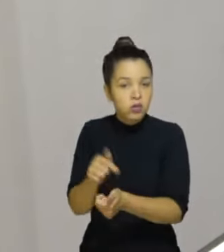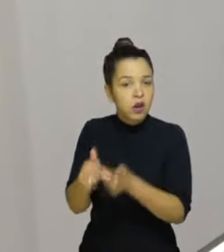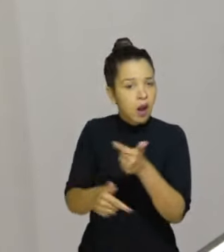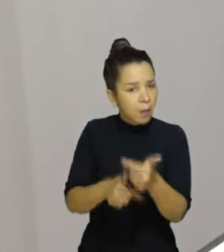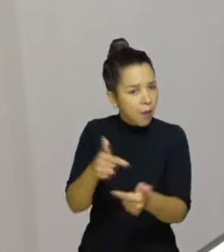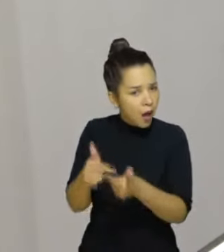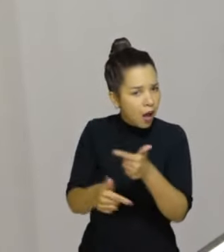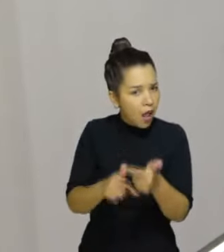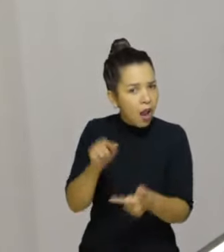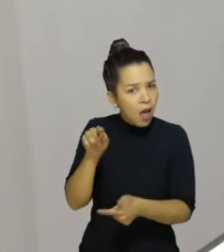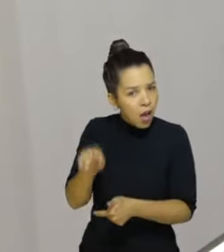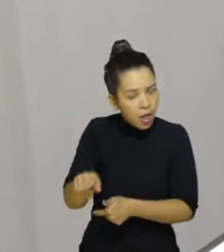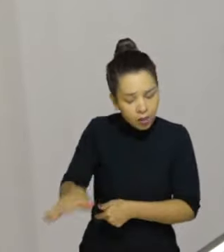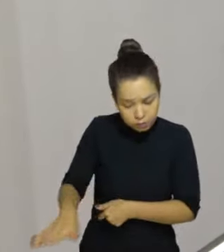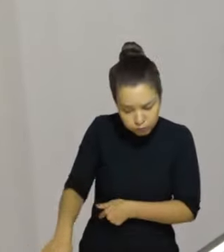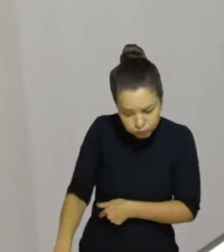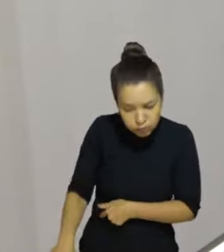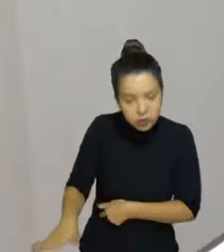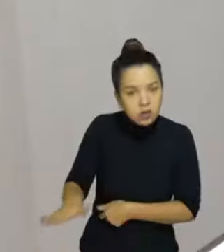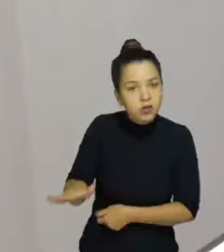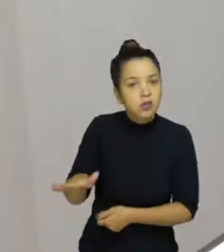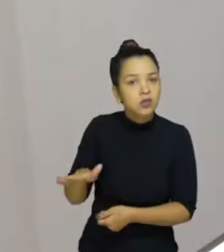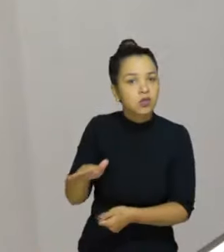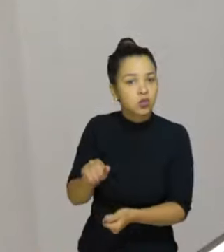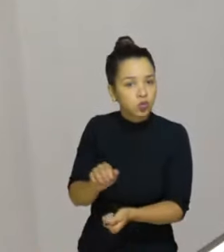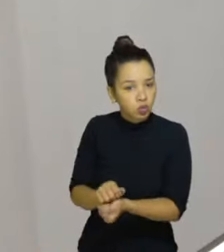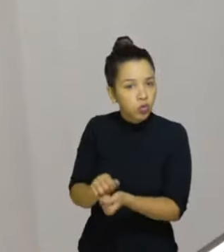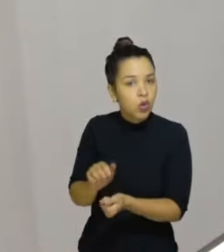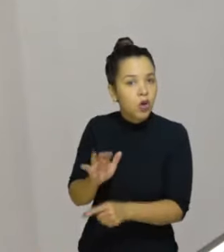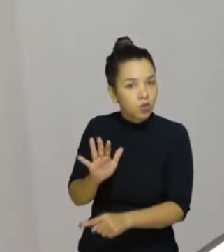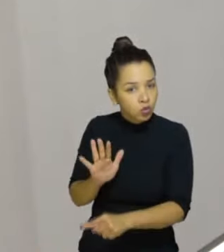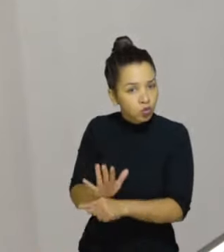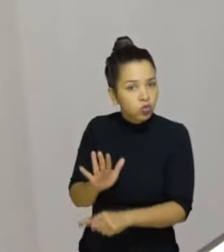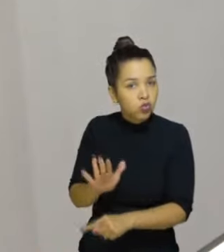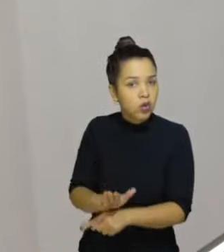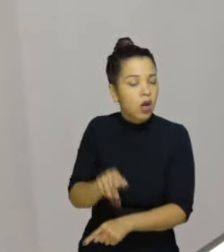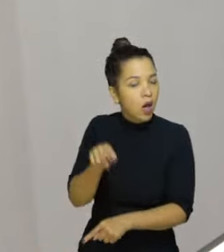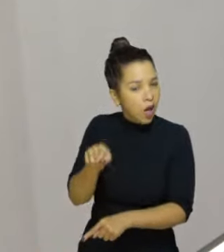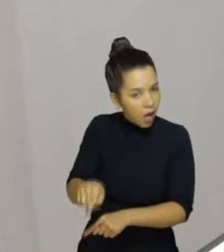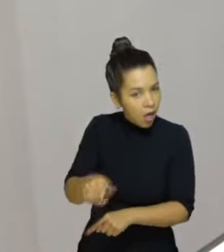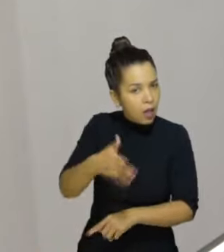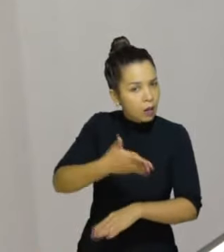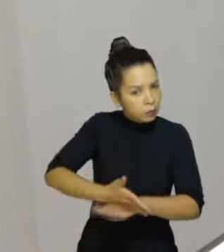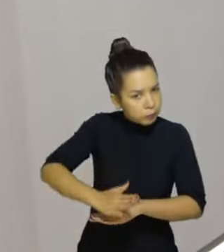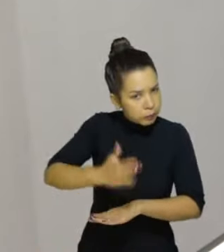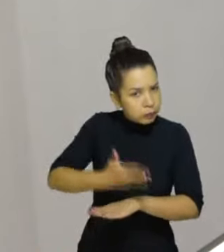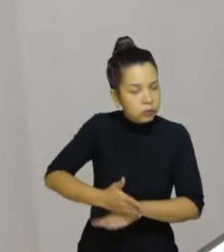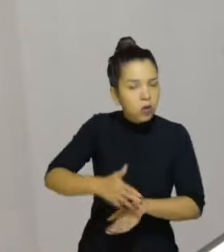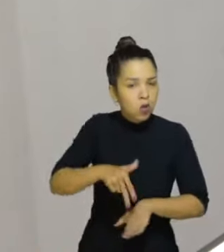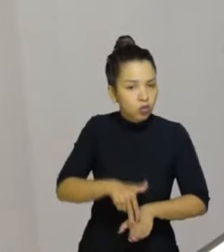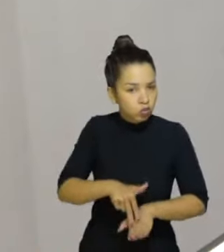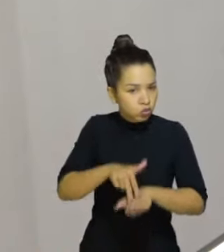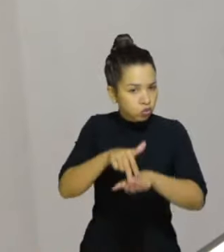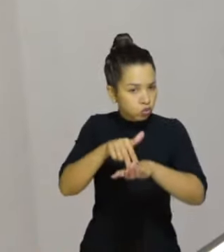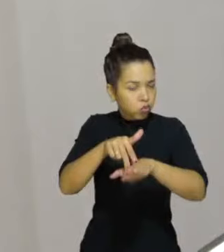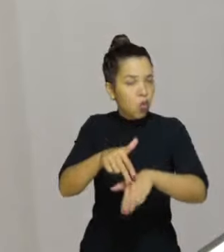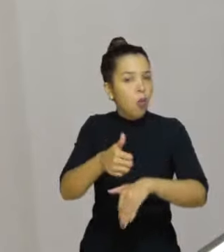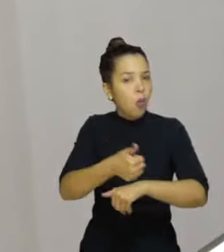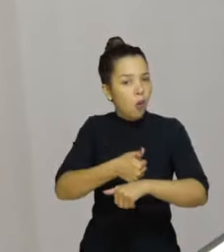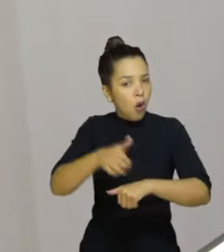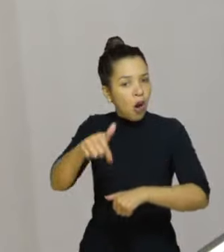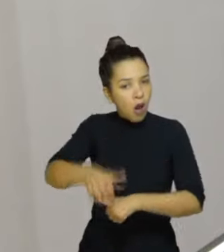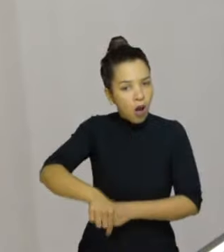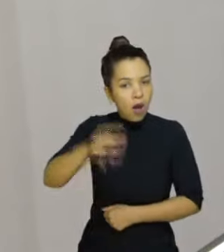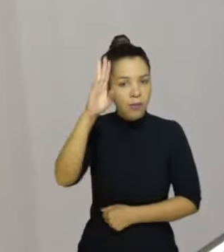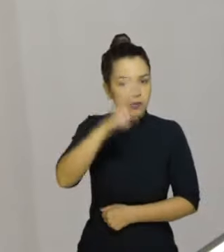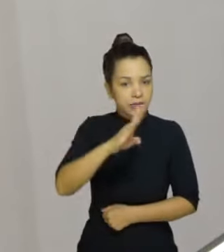grande busca pelo o alto rendimento no surf brasileiro, e aqui ela teve